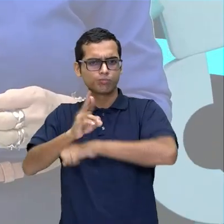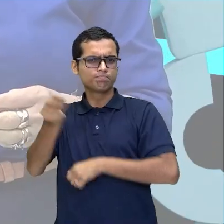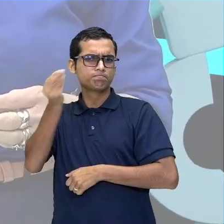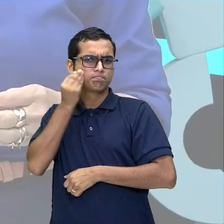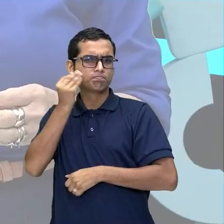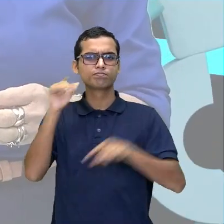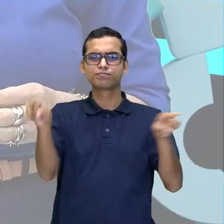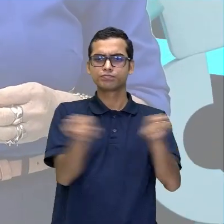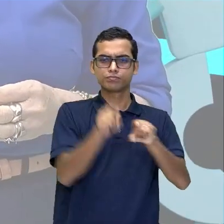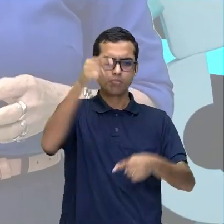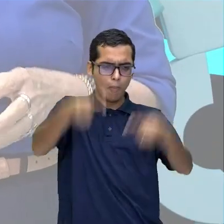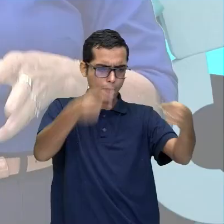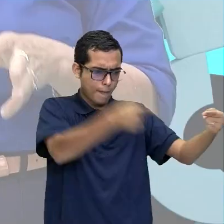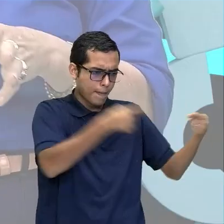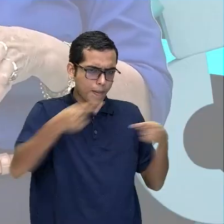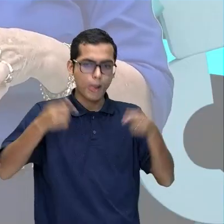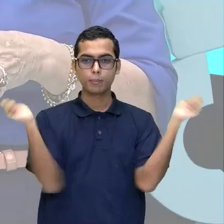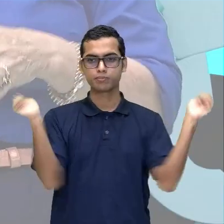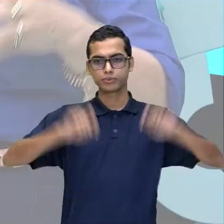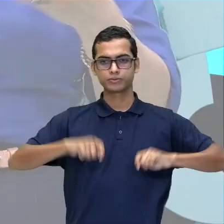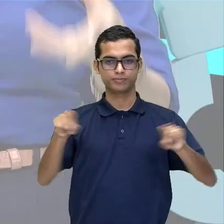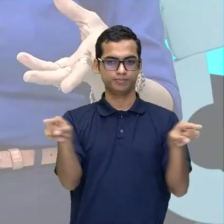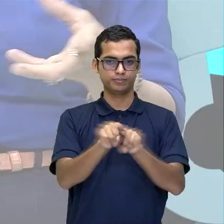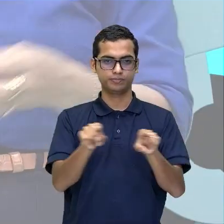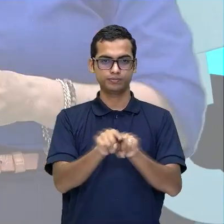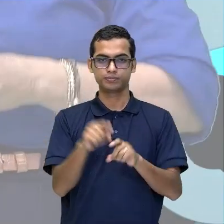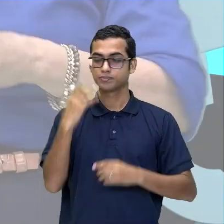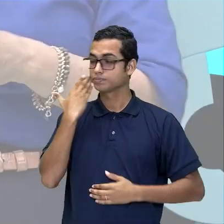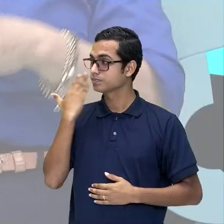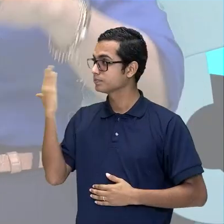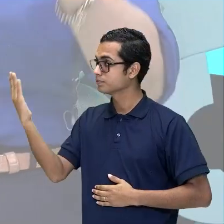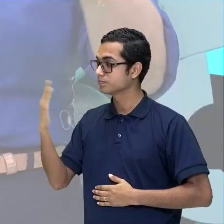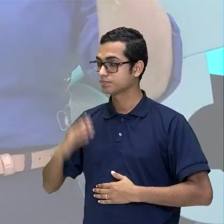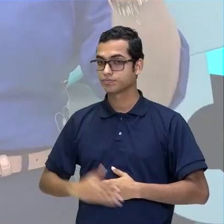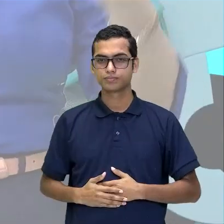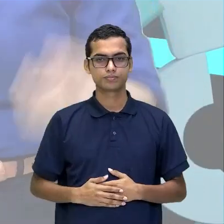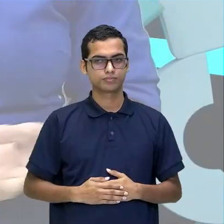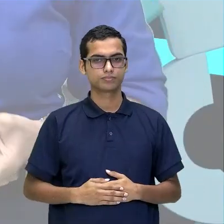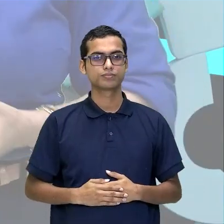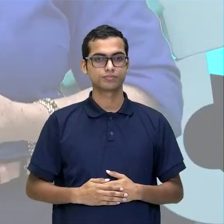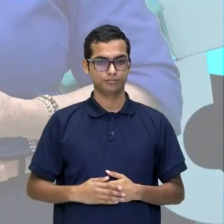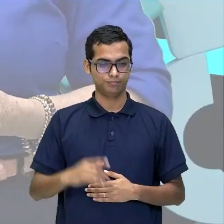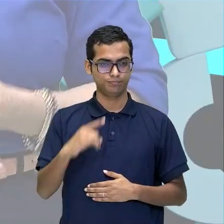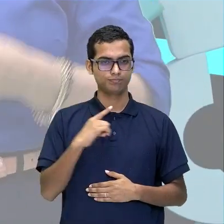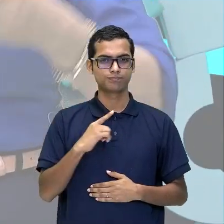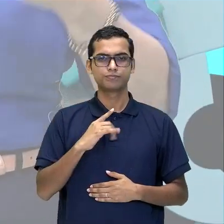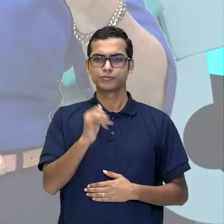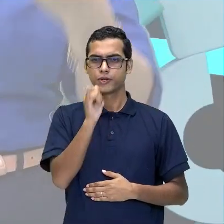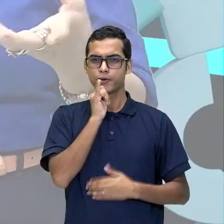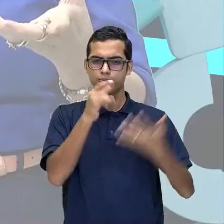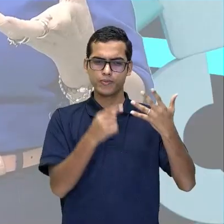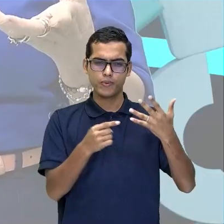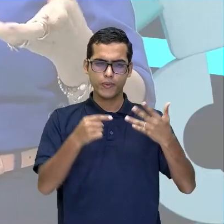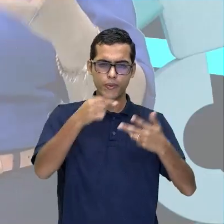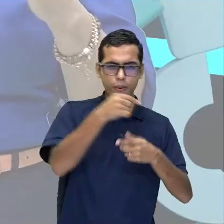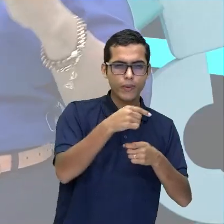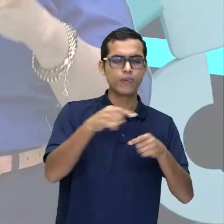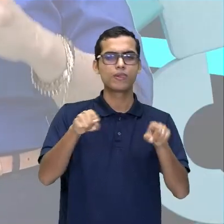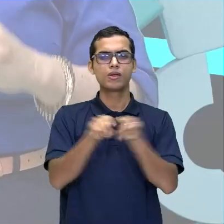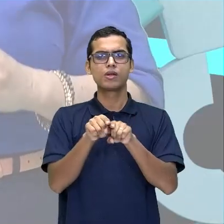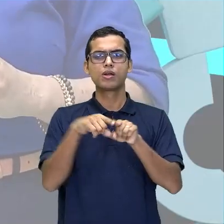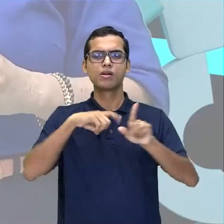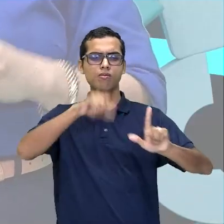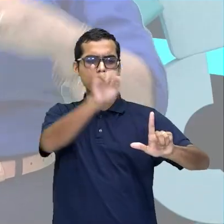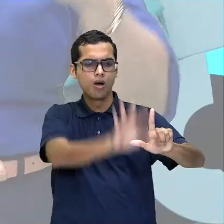e discussões. Então, aqui nós temos estes exemplos de ambientes livres,